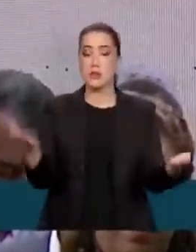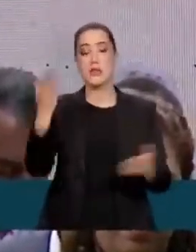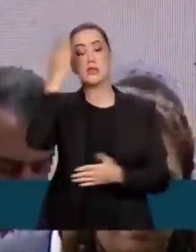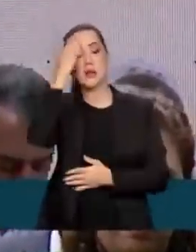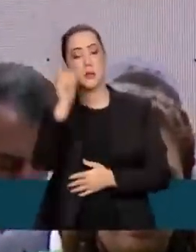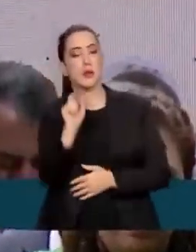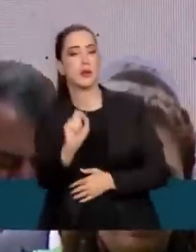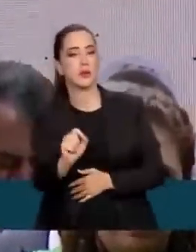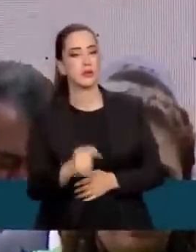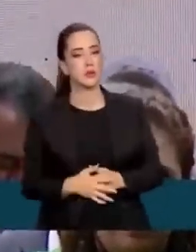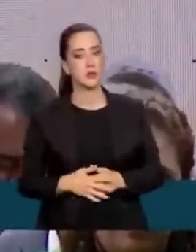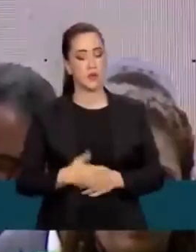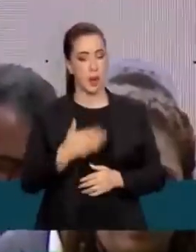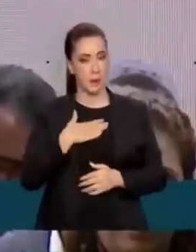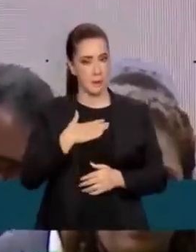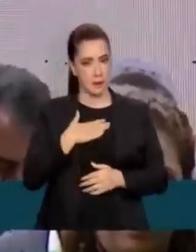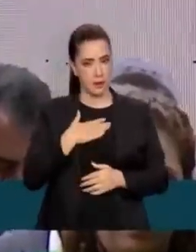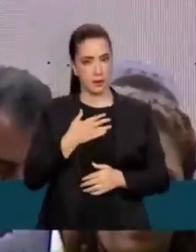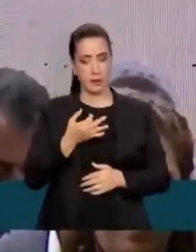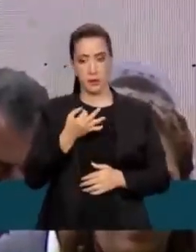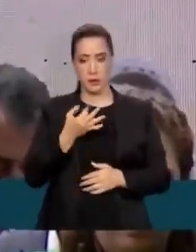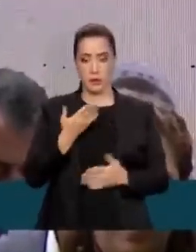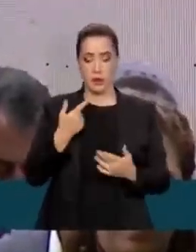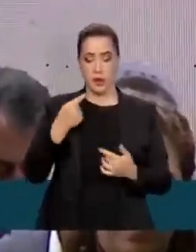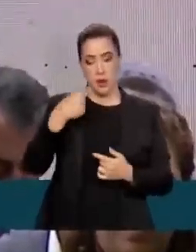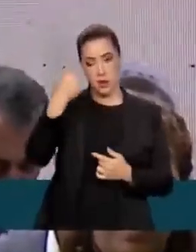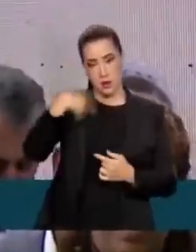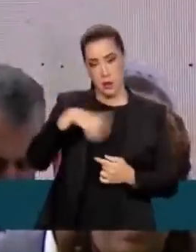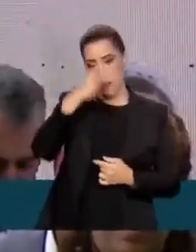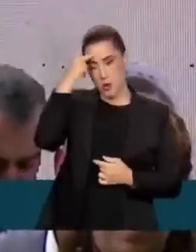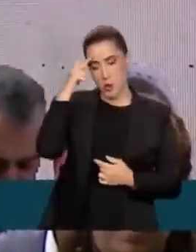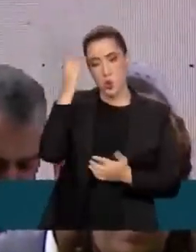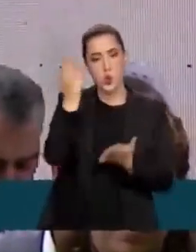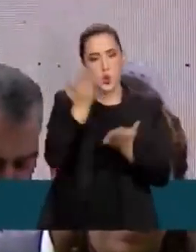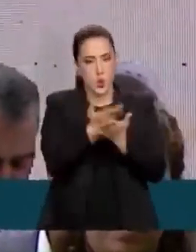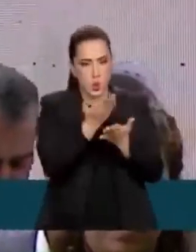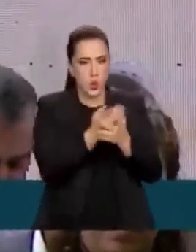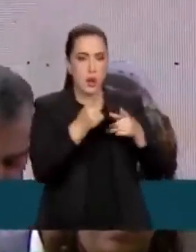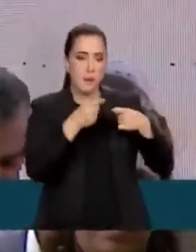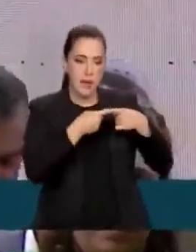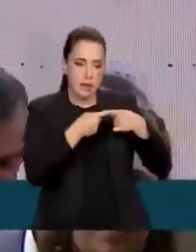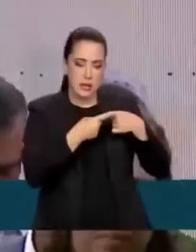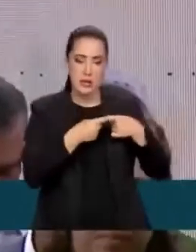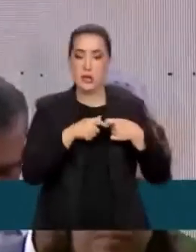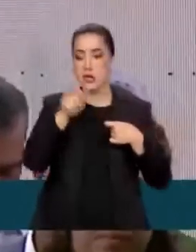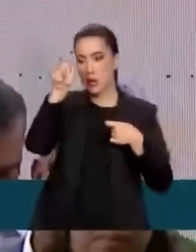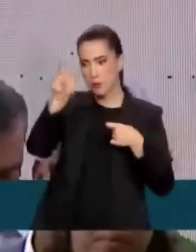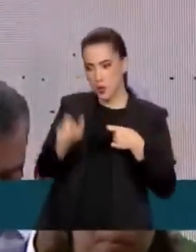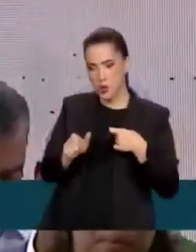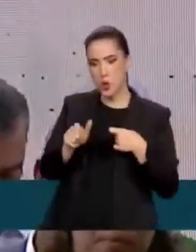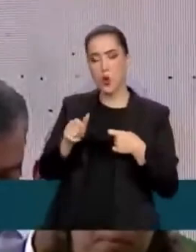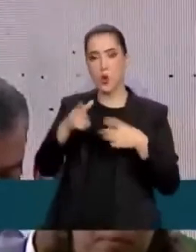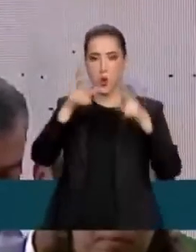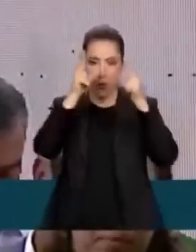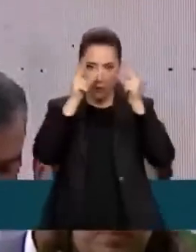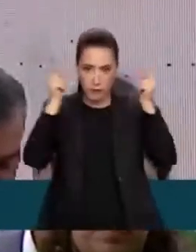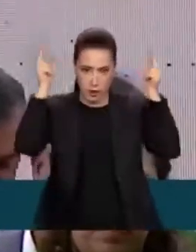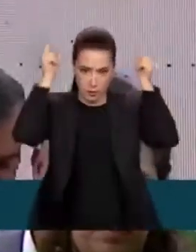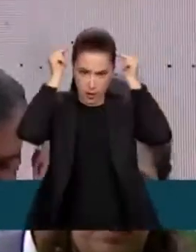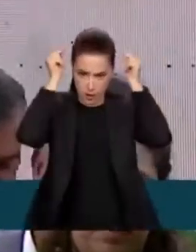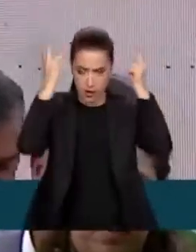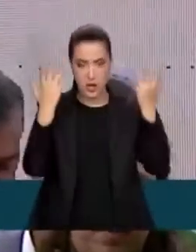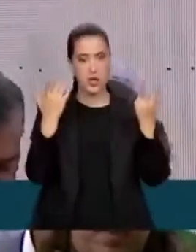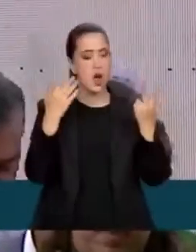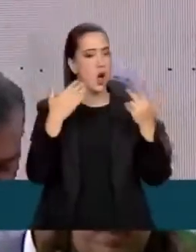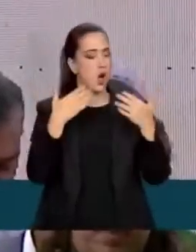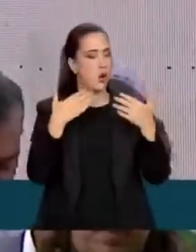seguinte: eu acho que para uma pessoa que estuda medicina, para uma enfermeira padrão, para uma enfermeira